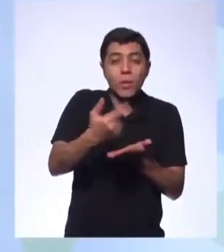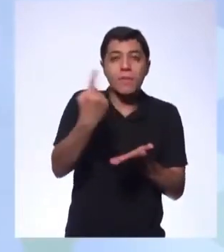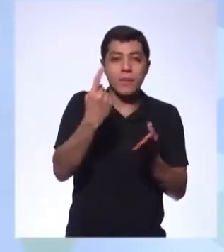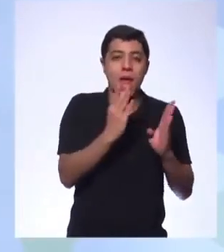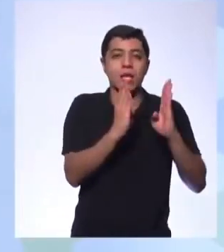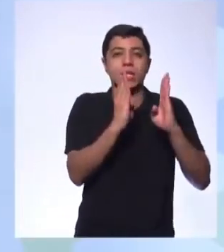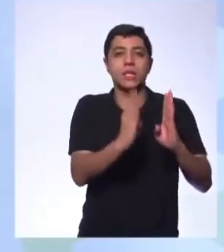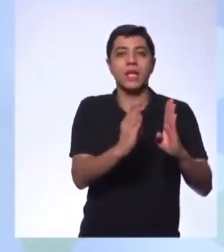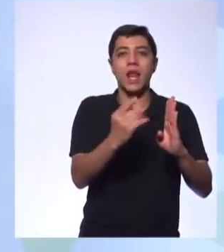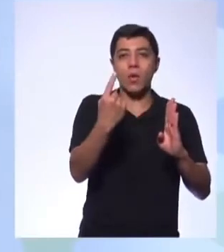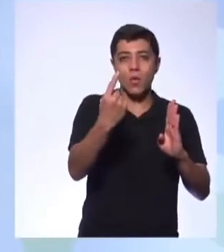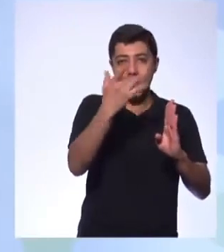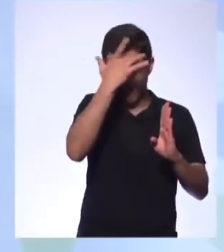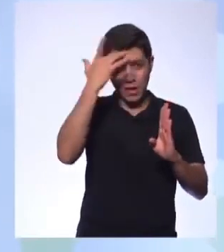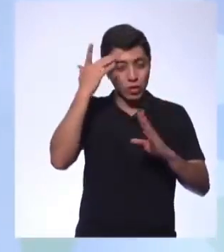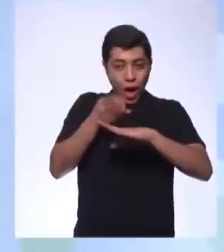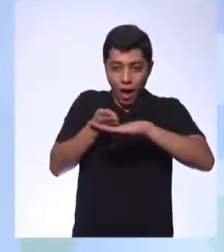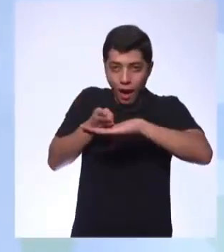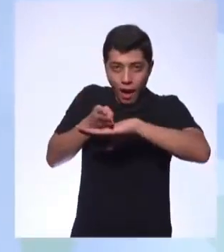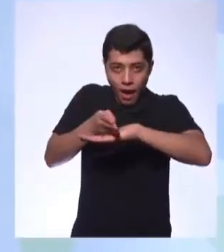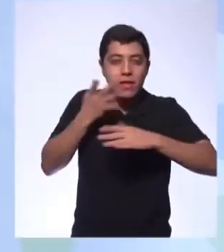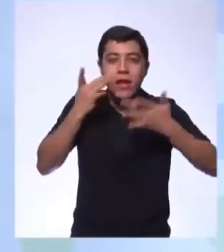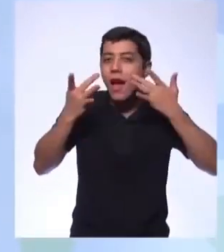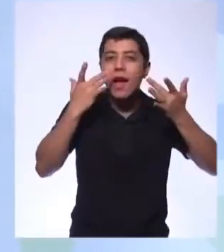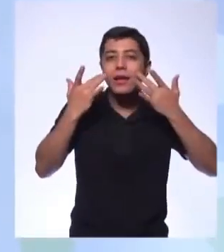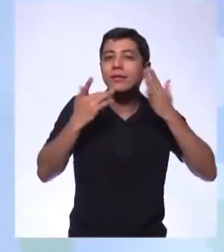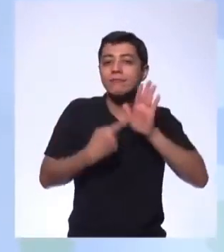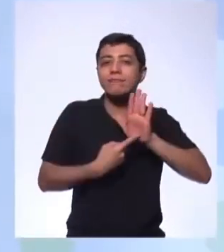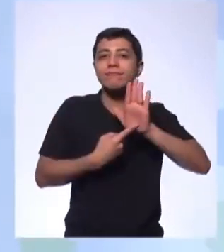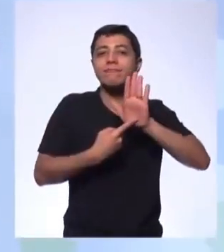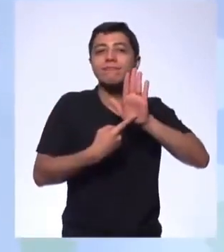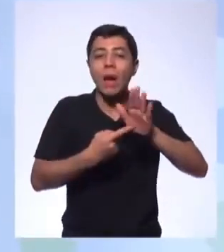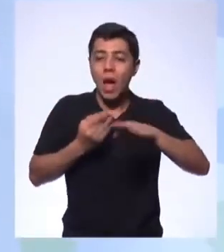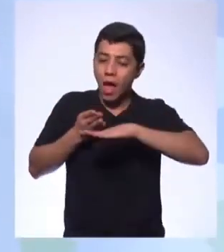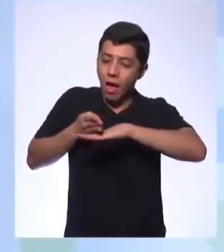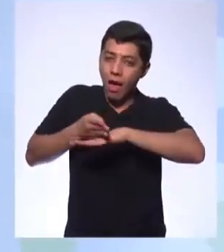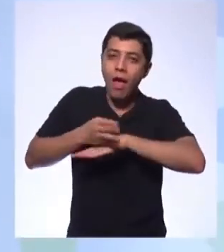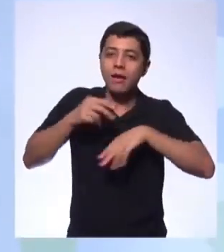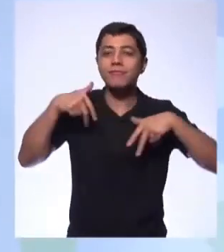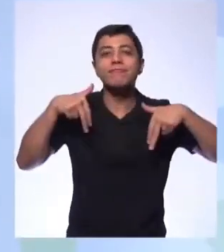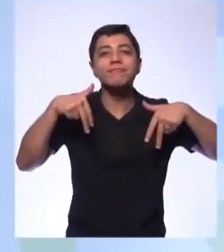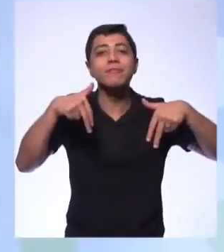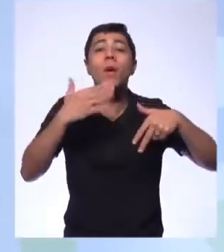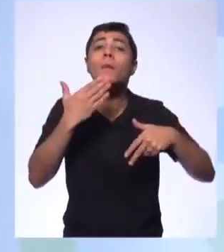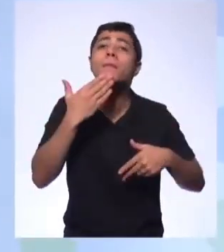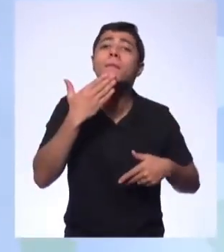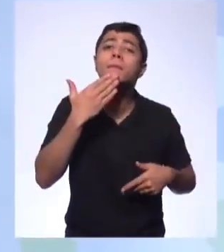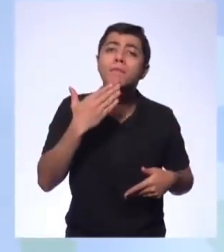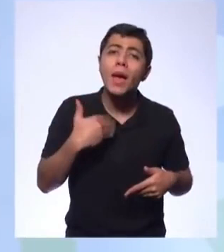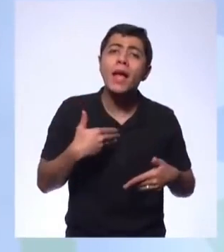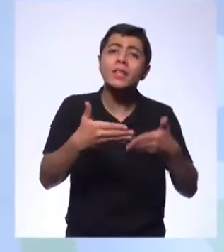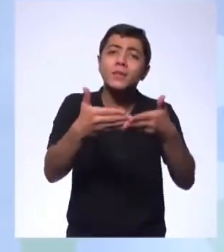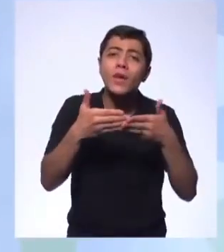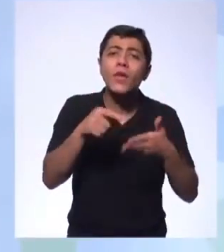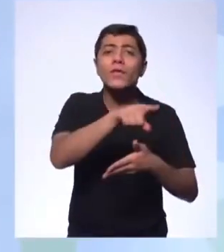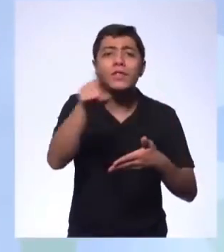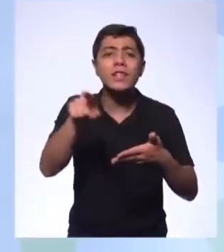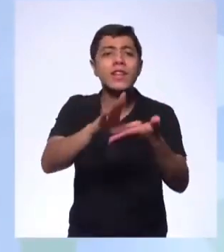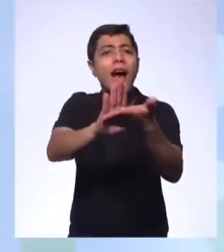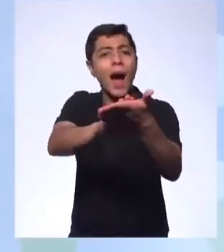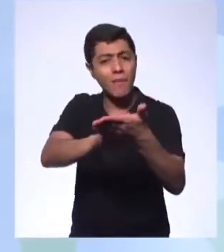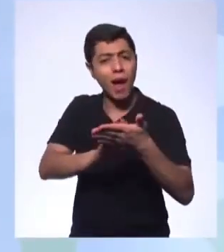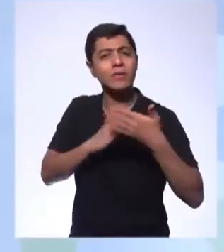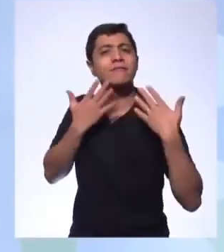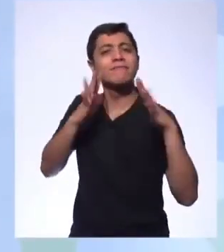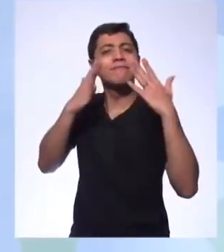aplausos. Eles pedem aplausos logo de cara, levando em consideração de que as coisas que eles falarão a partir da cena 2, né, não são coisas muito